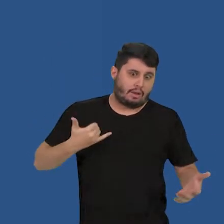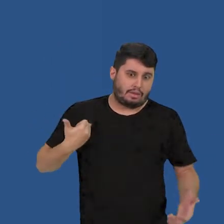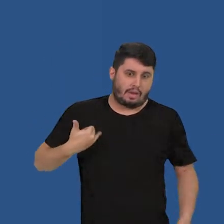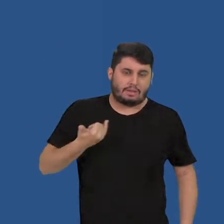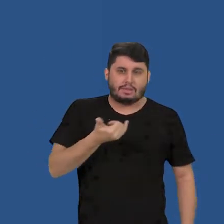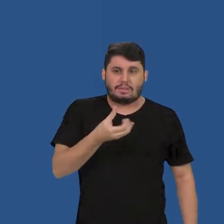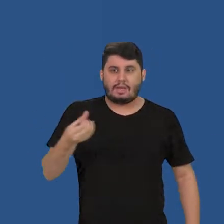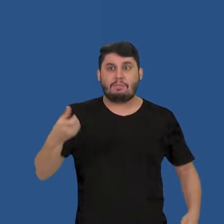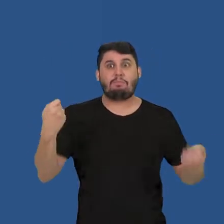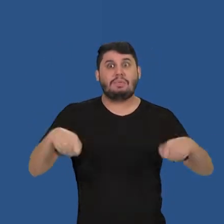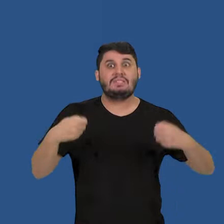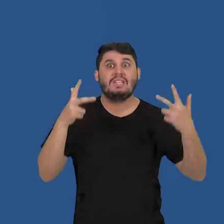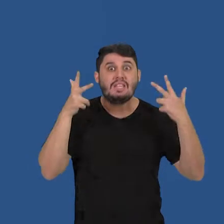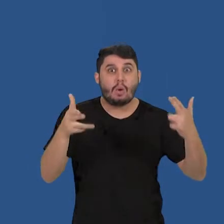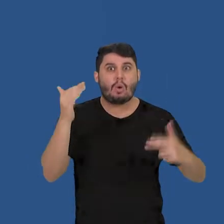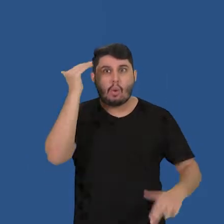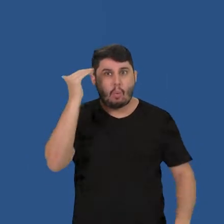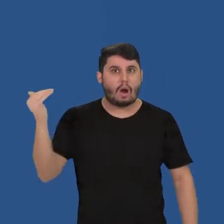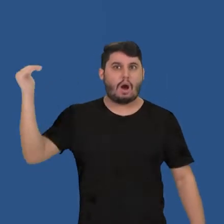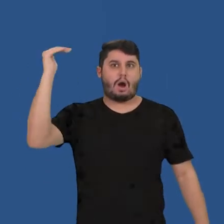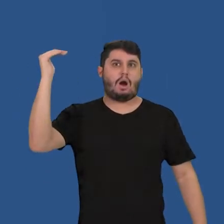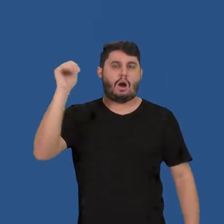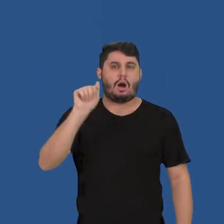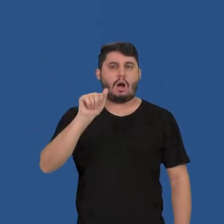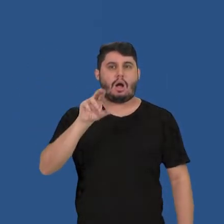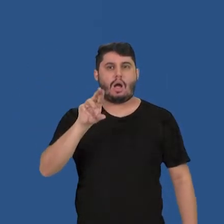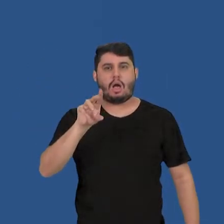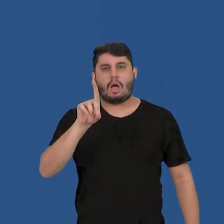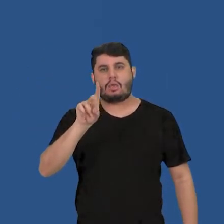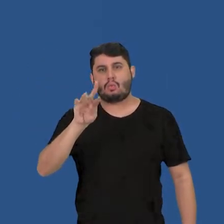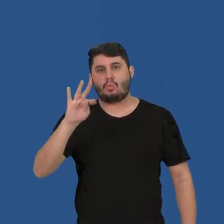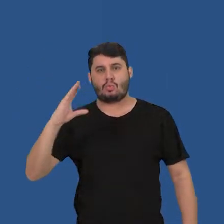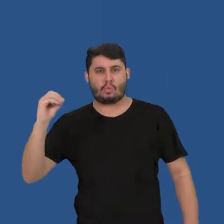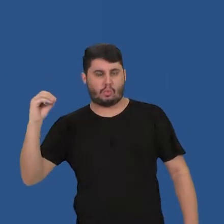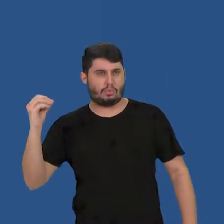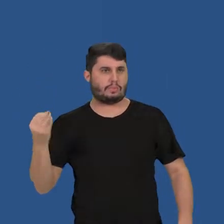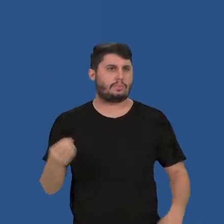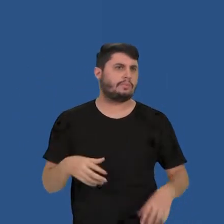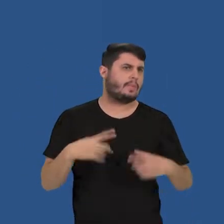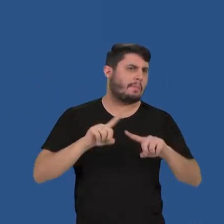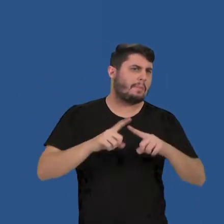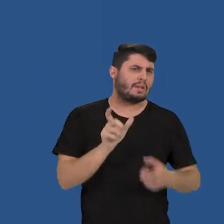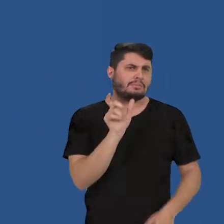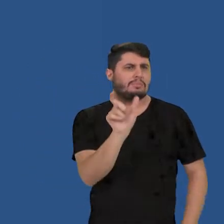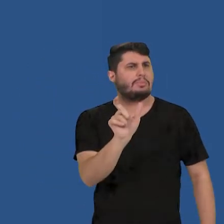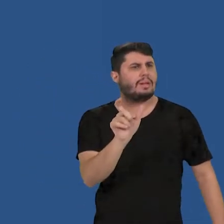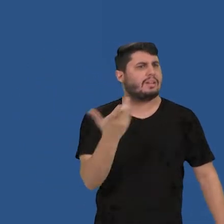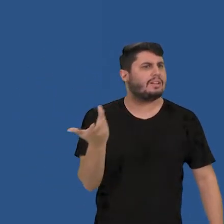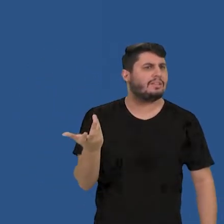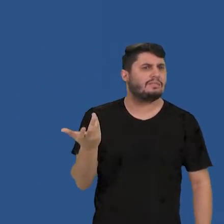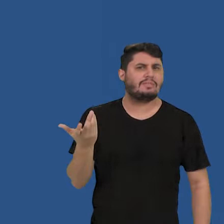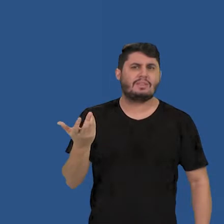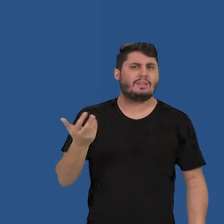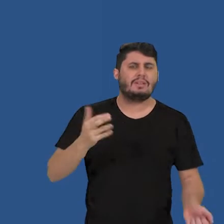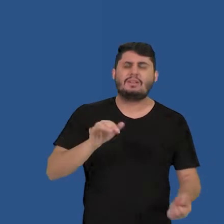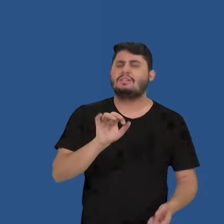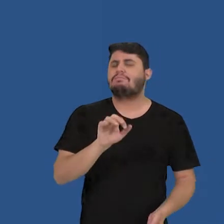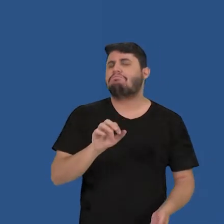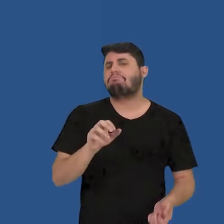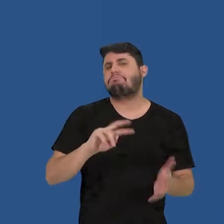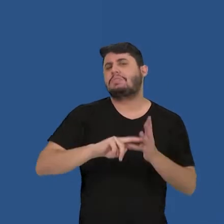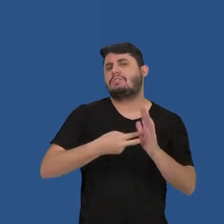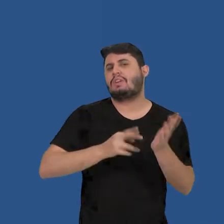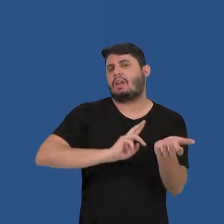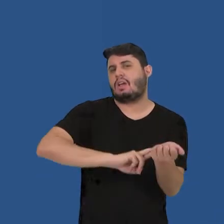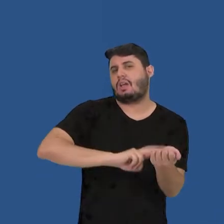começar a agir como um adulto, tá? Nessa taxa, rate é taxa, mas não vai entender assim, né? Nesse ritmo, né?